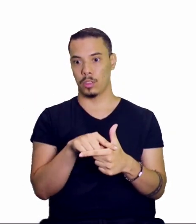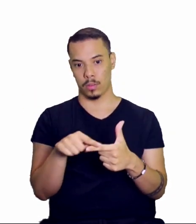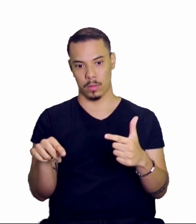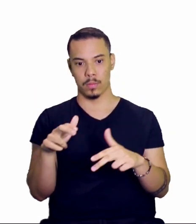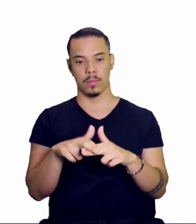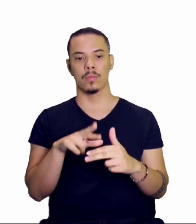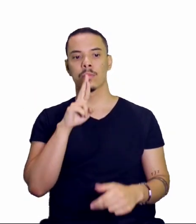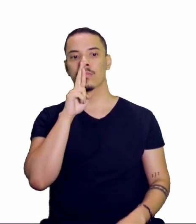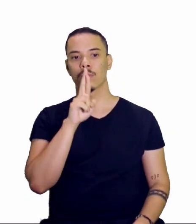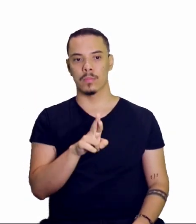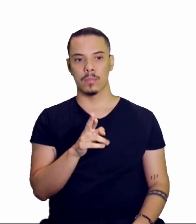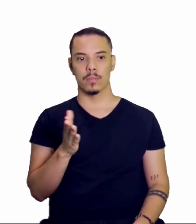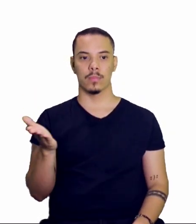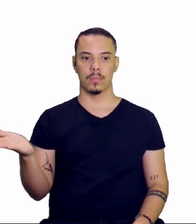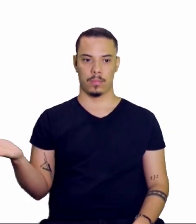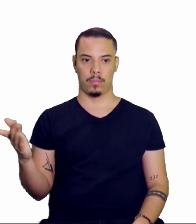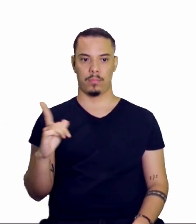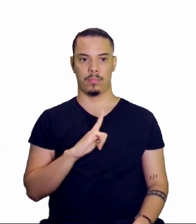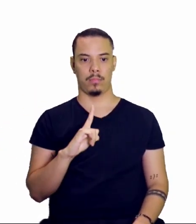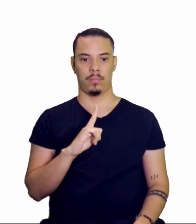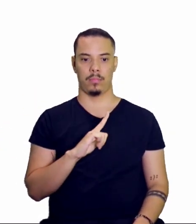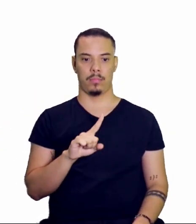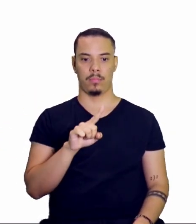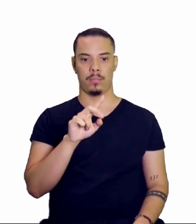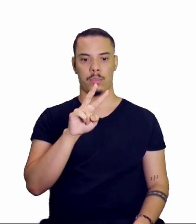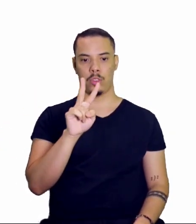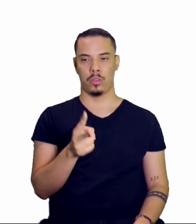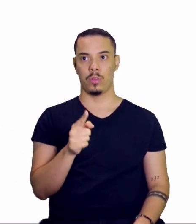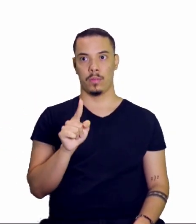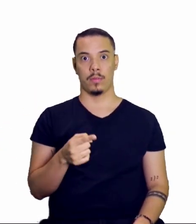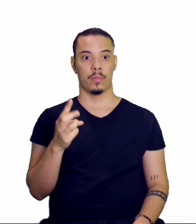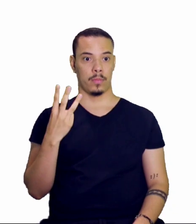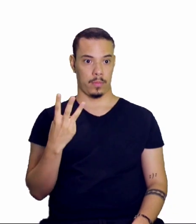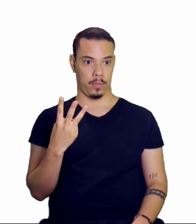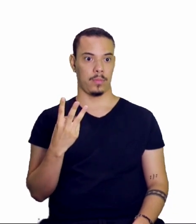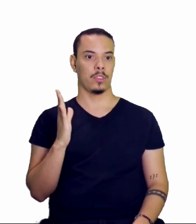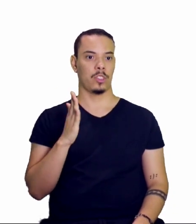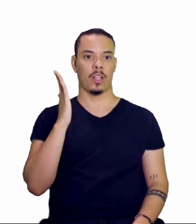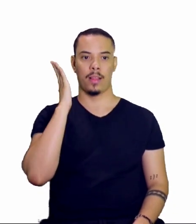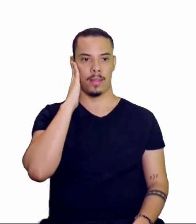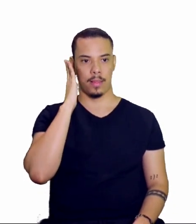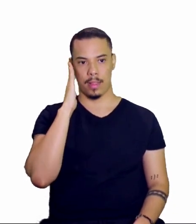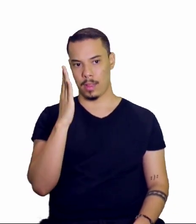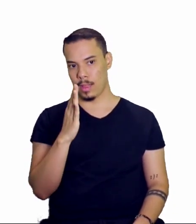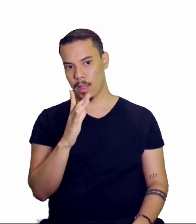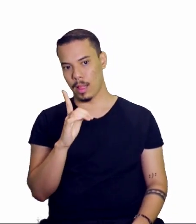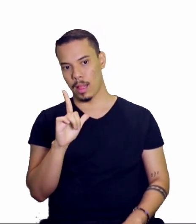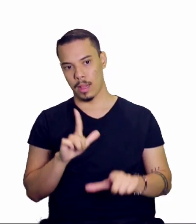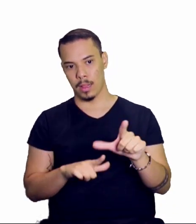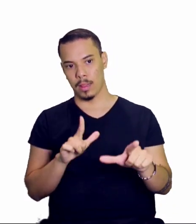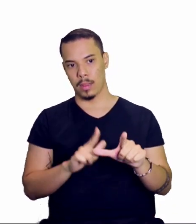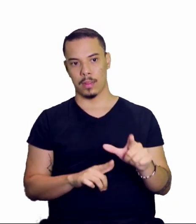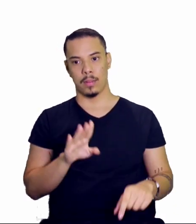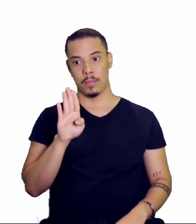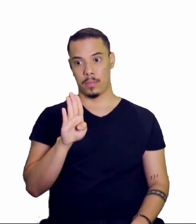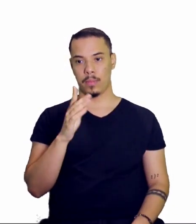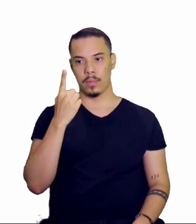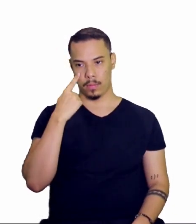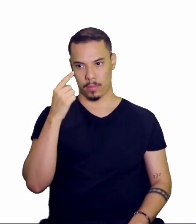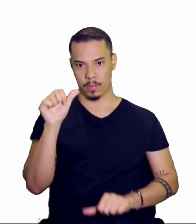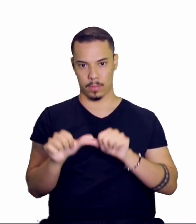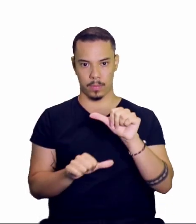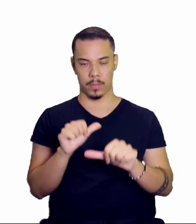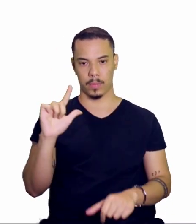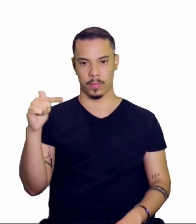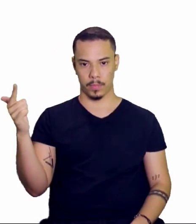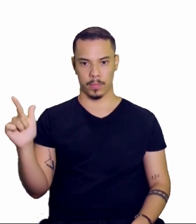vou obter nosso primeiro 2,3, né? Ali já dá para matar aqui a letra B, mas vamos transformar o outro, olha só. Tá